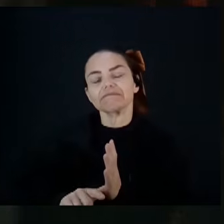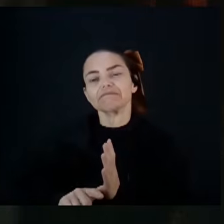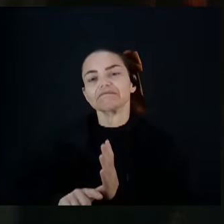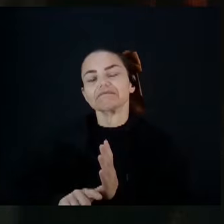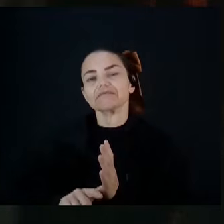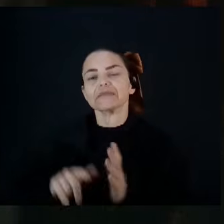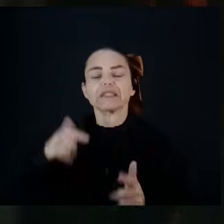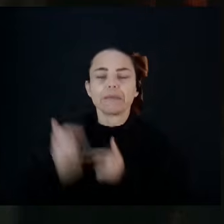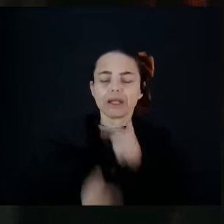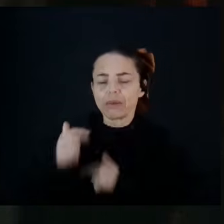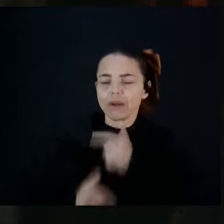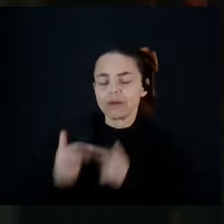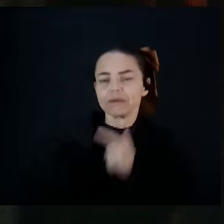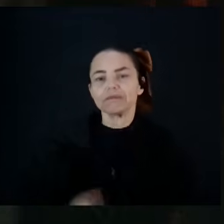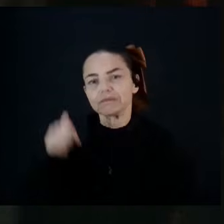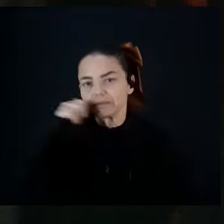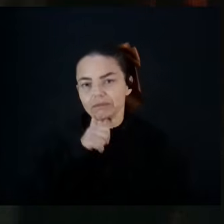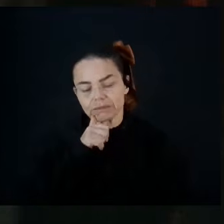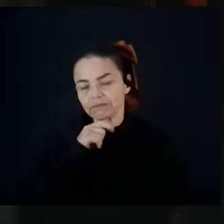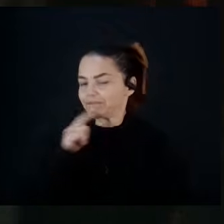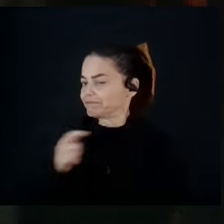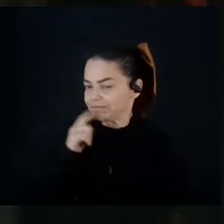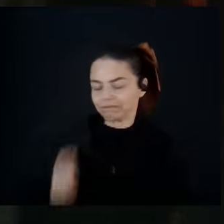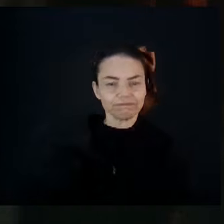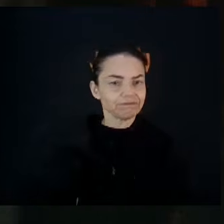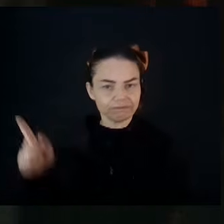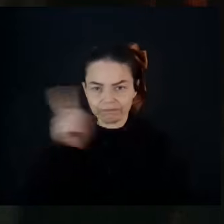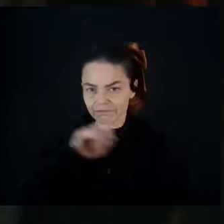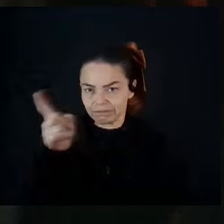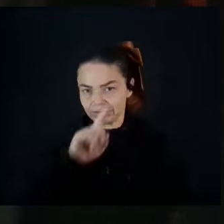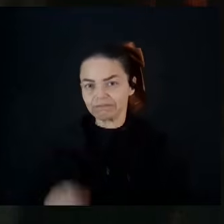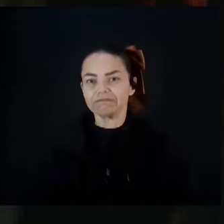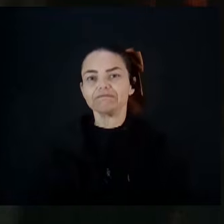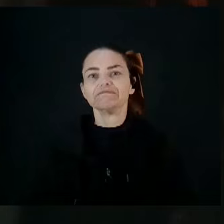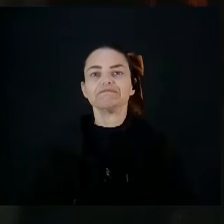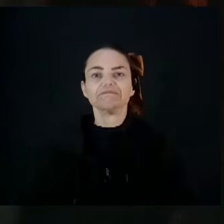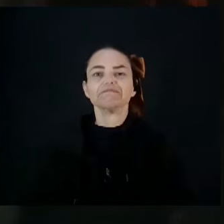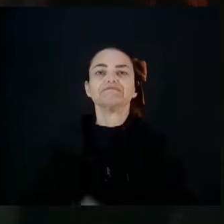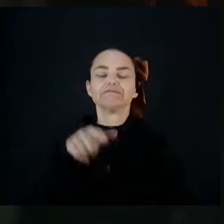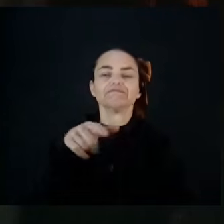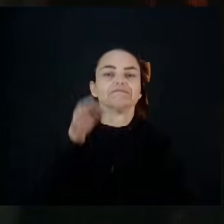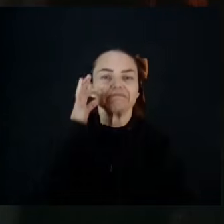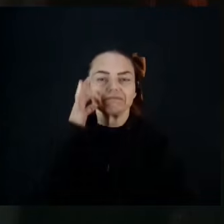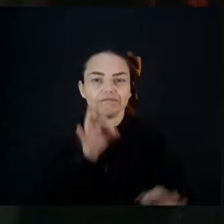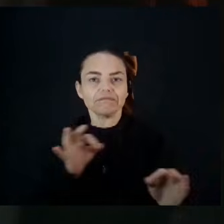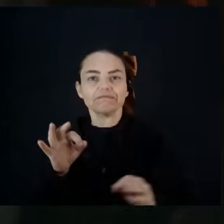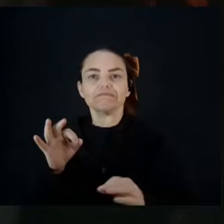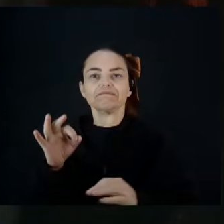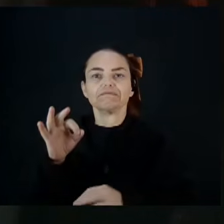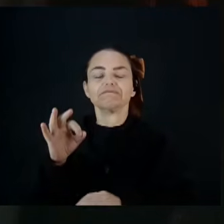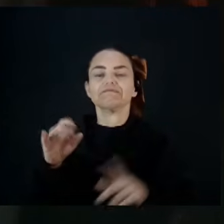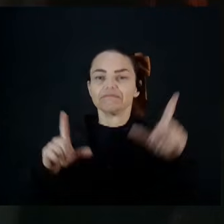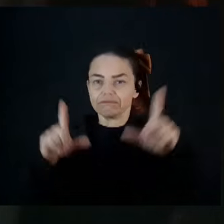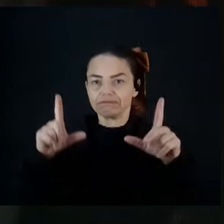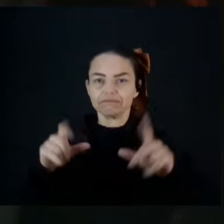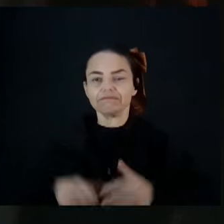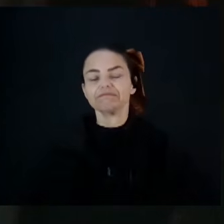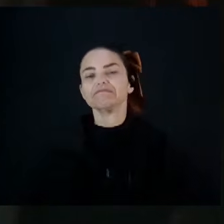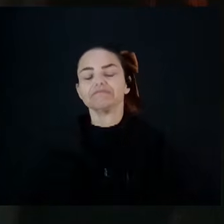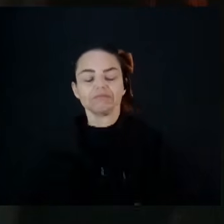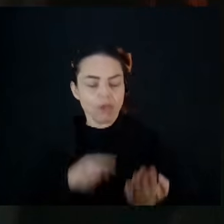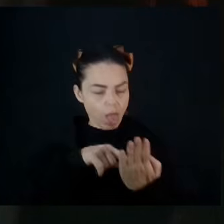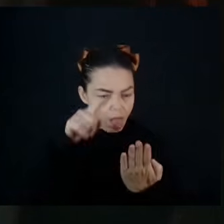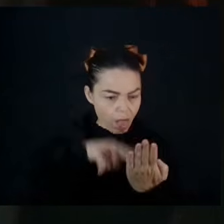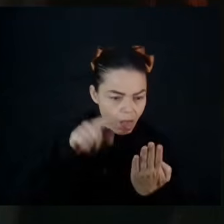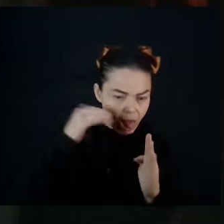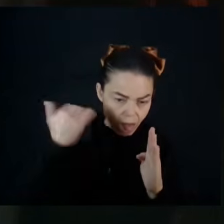cérebro de mulher, consegue fazer? Não, não é assim não é isso. É assim, ó, você tá assistindo TV e tá com o celular, então você tá assistindo a televisão, você tá mandando mensagem, você